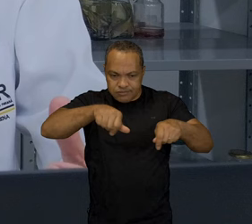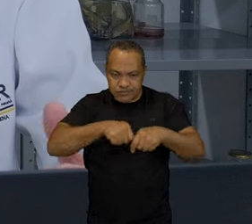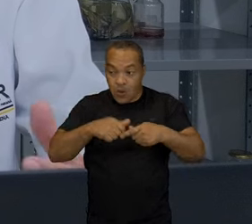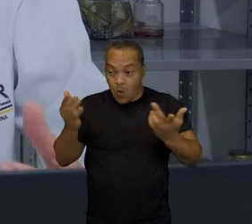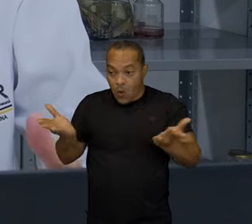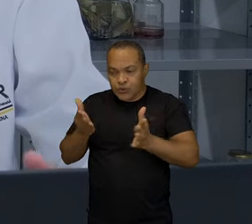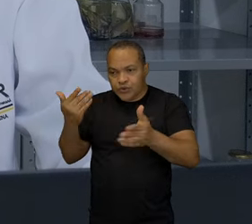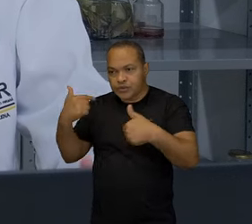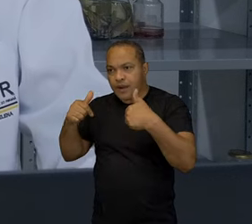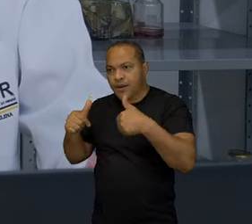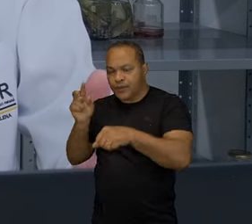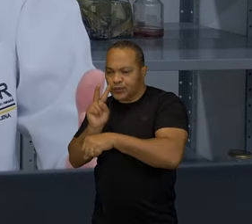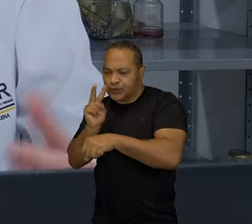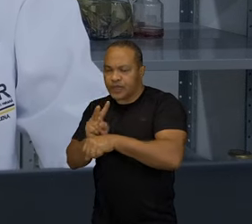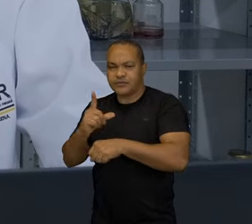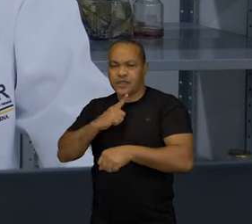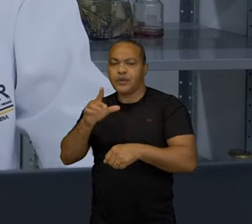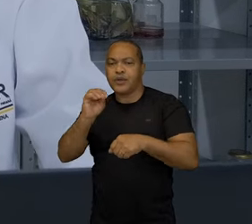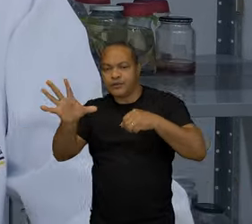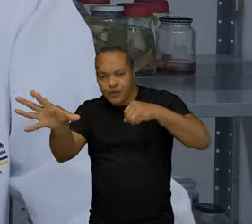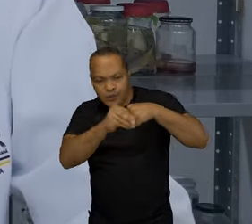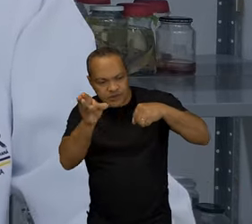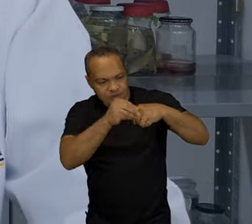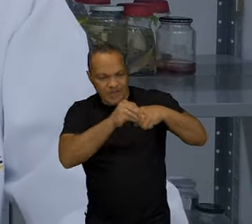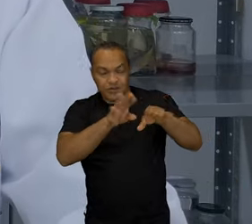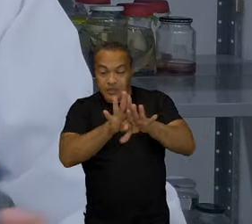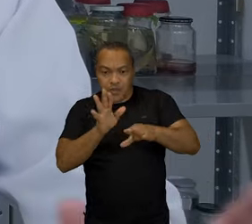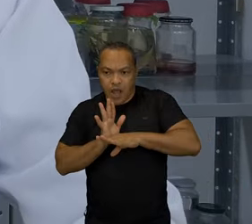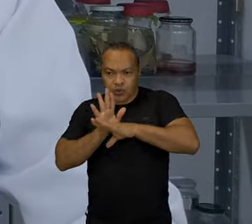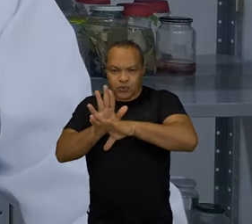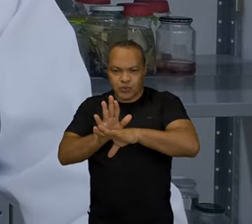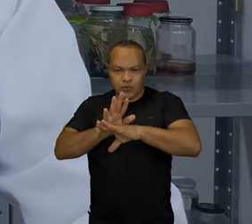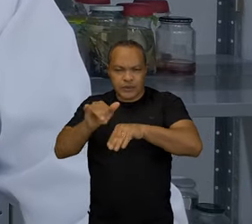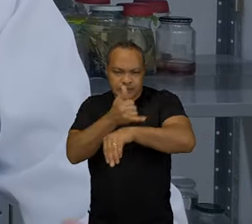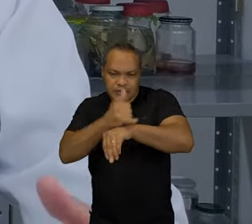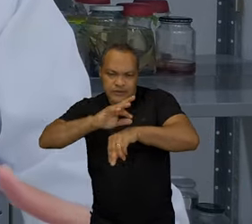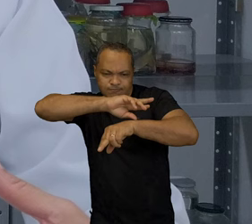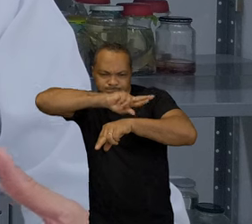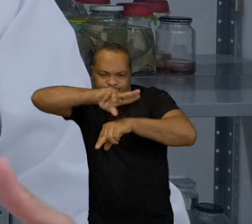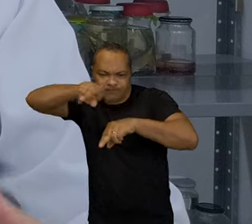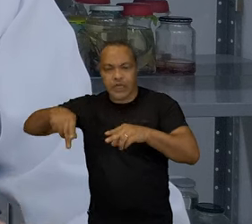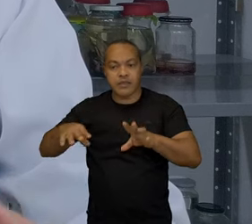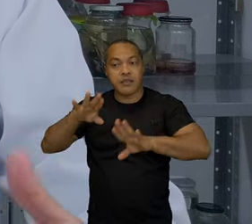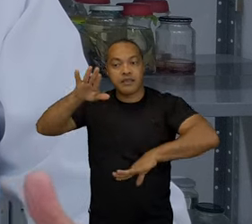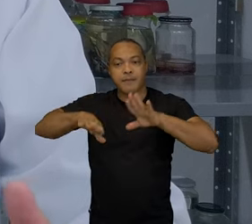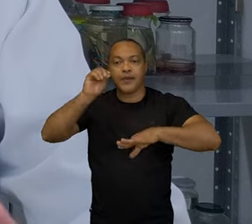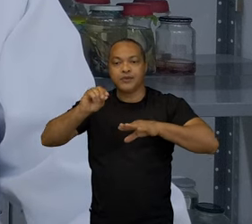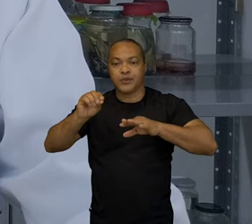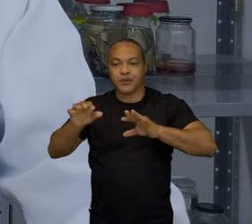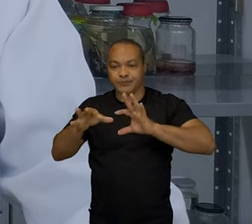Trabalhos com viés na conservação trazem conhecimento que vão auxiliar inúmeras estratégias a depender